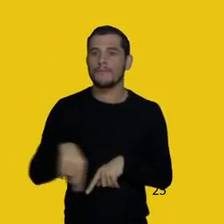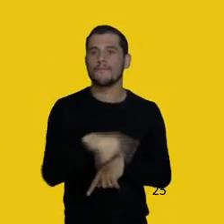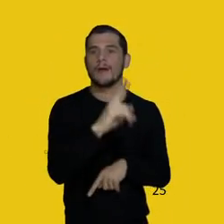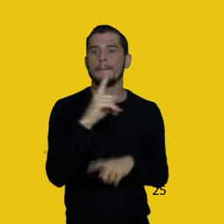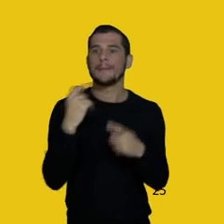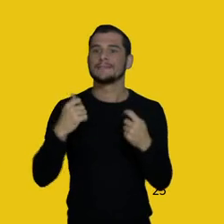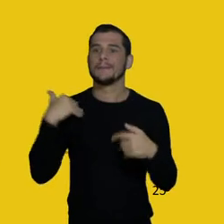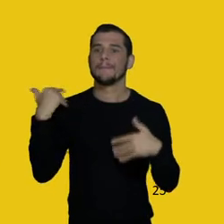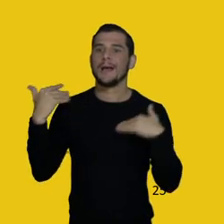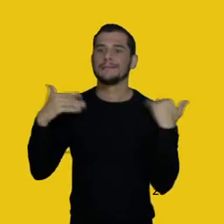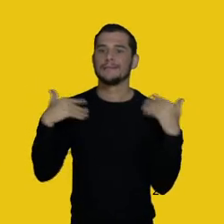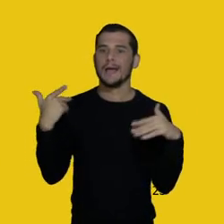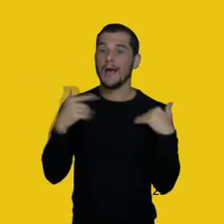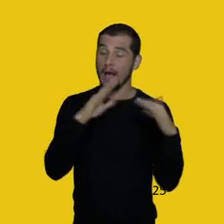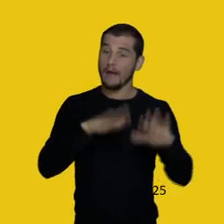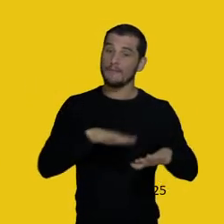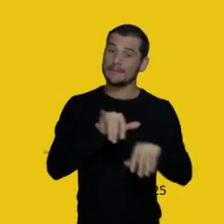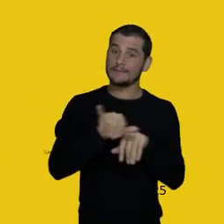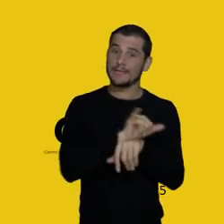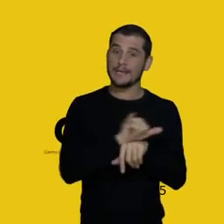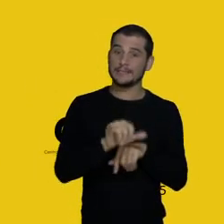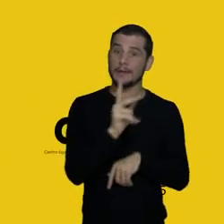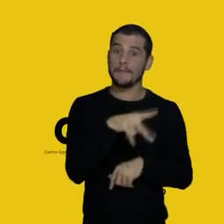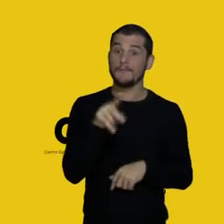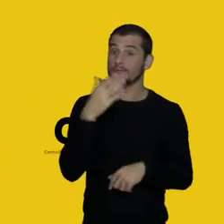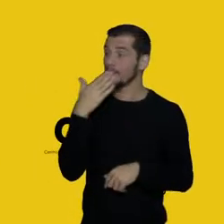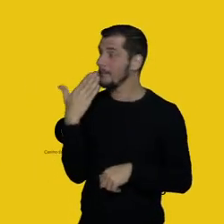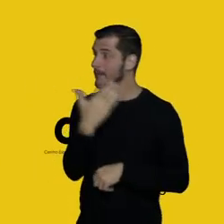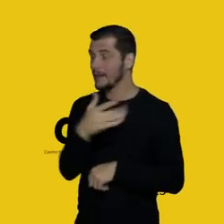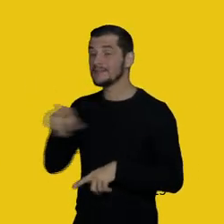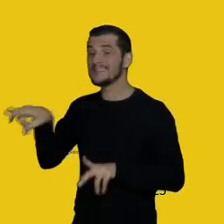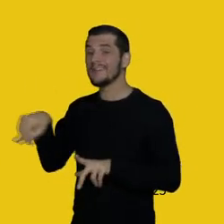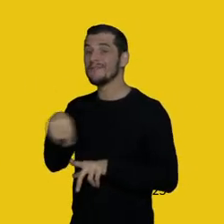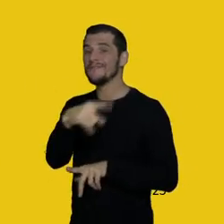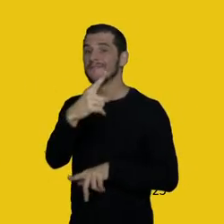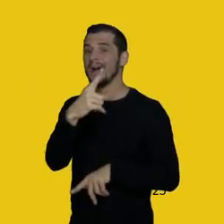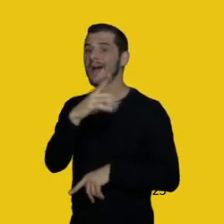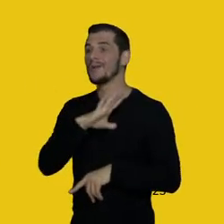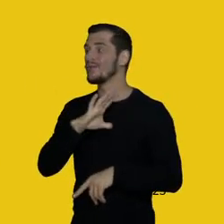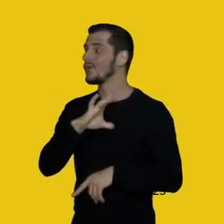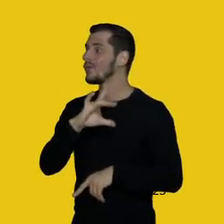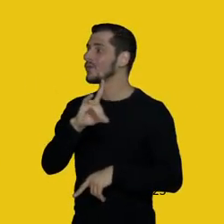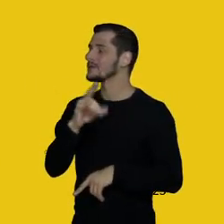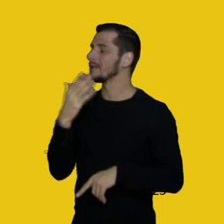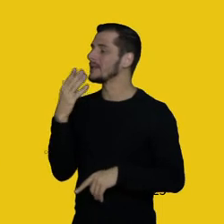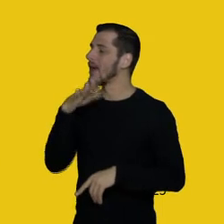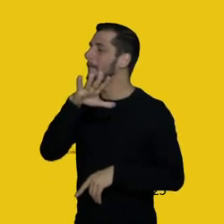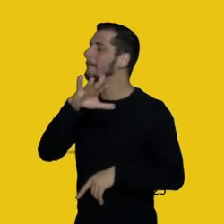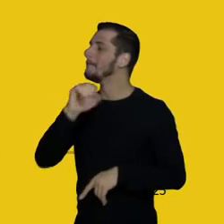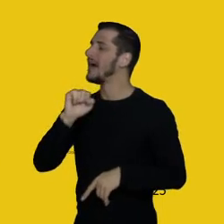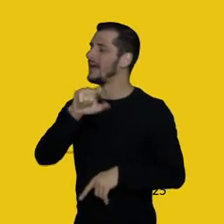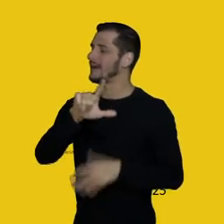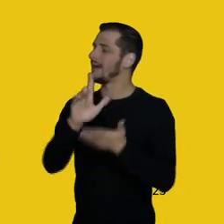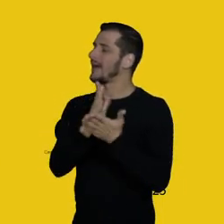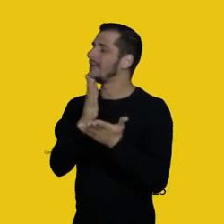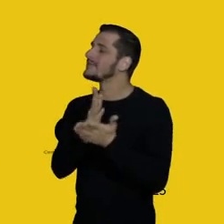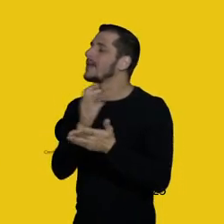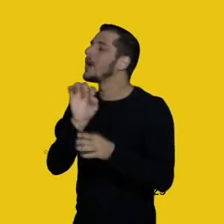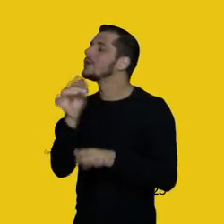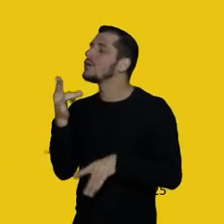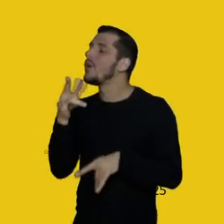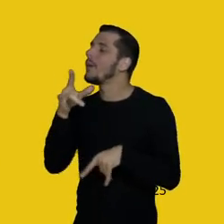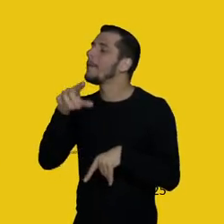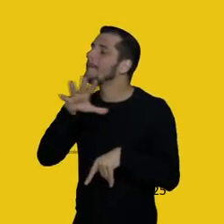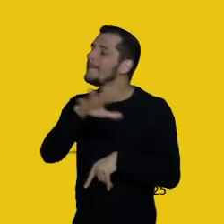quebrar esse foco que já é duro deles conseguirem alcançar para descansar um pouquinho e voltar em casa também a gente pede pros pais